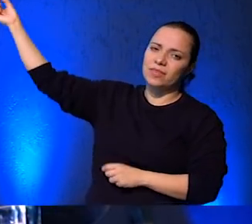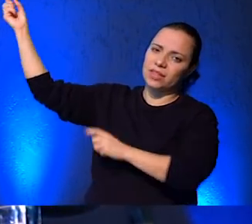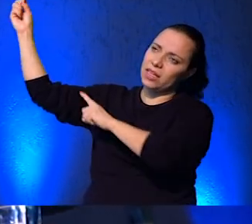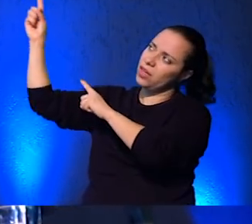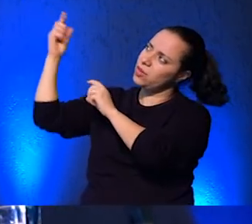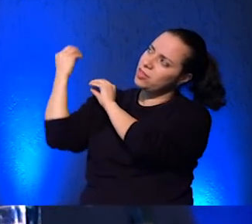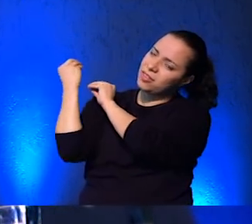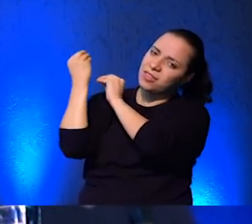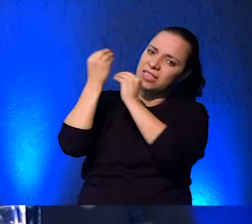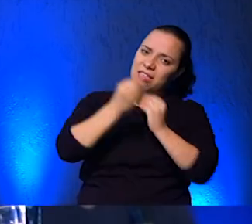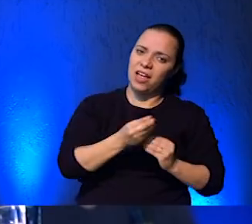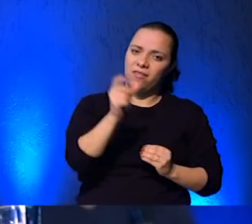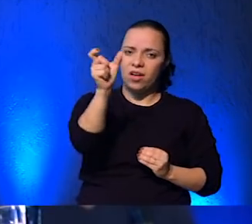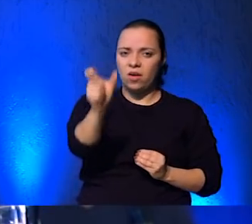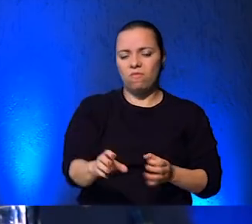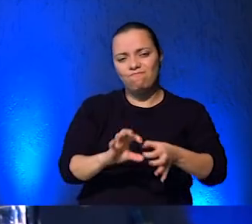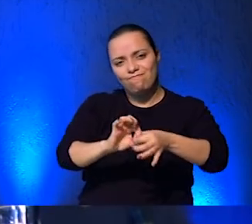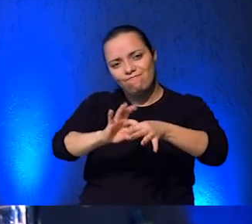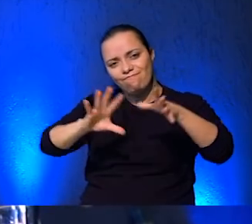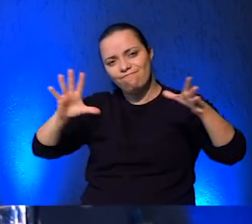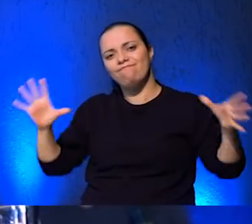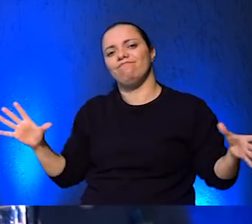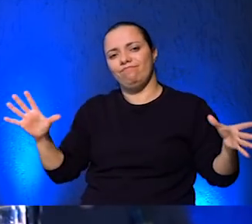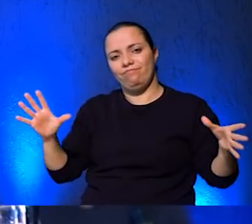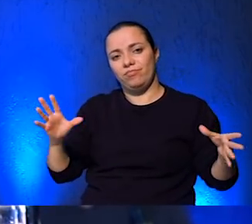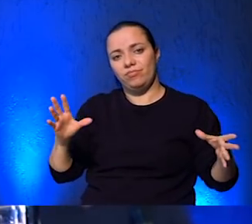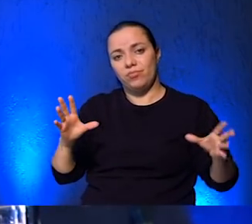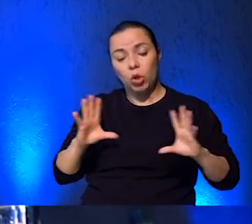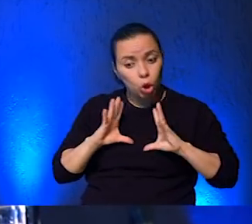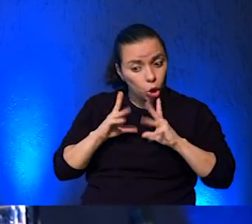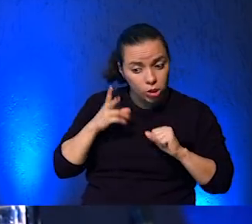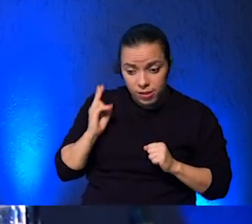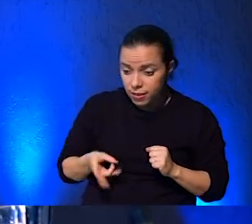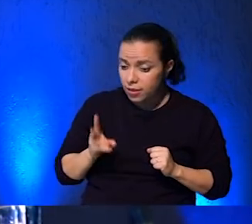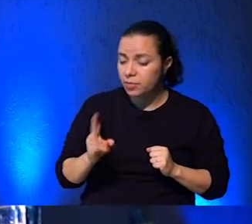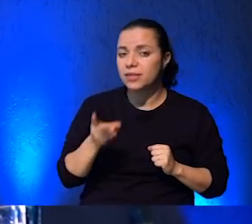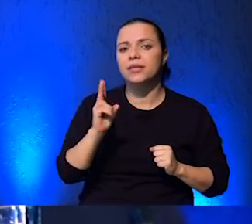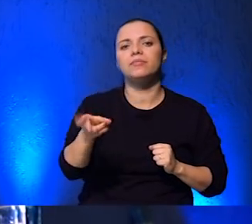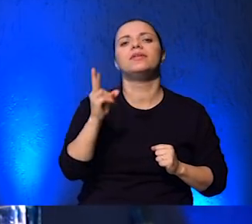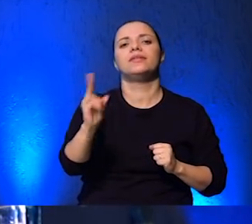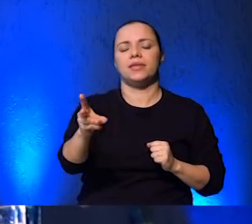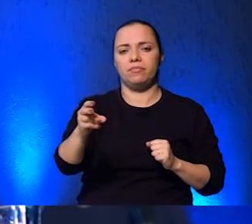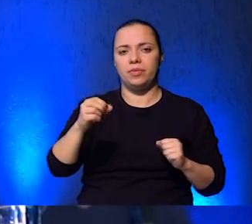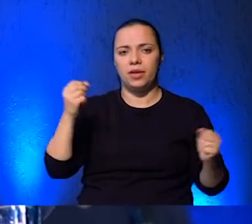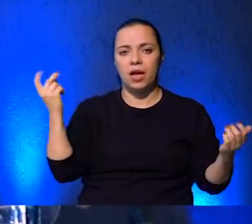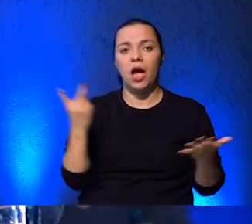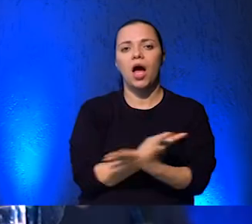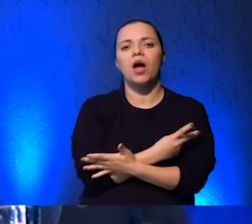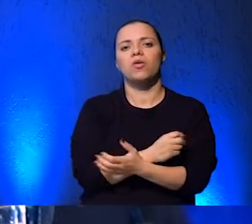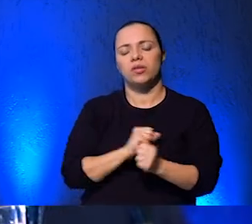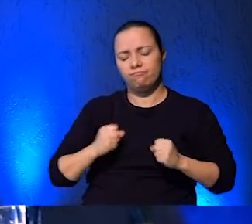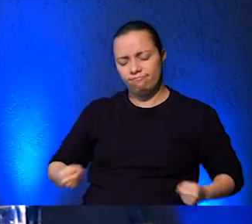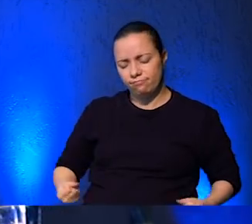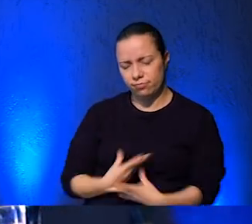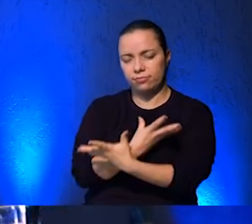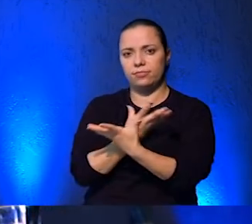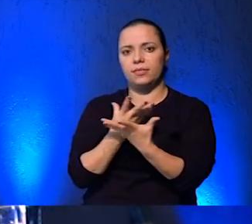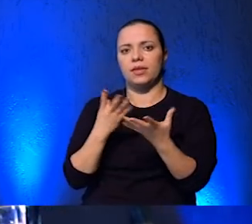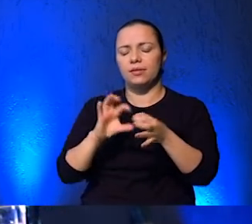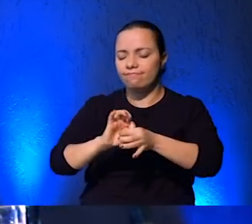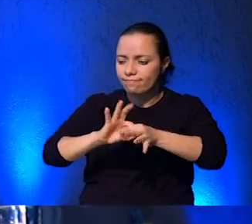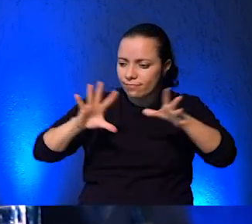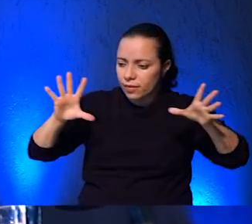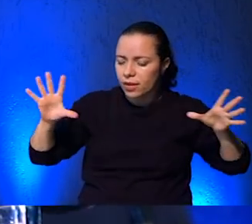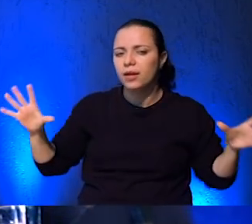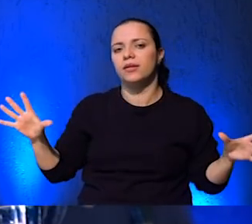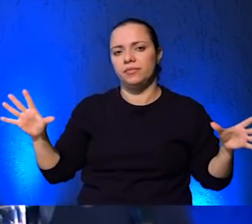havia um milagre de libertação e essa é uma chave que você tem que usar para transformar